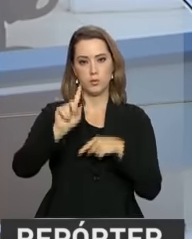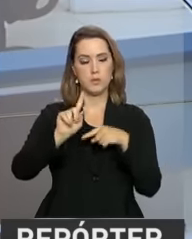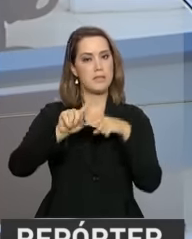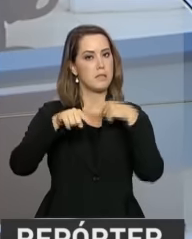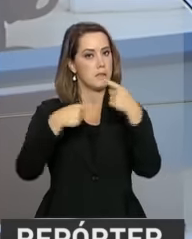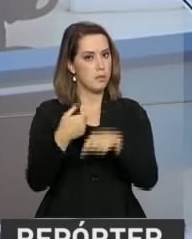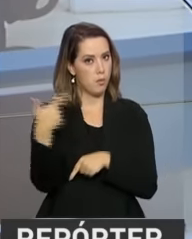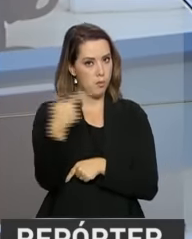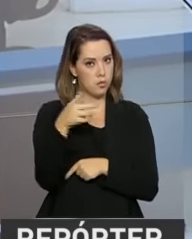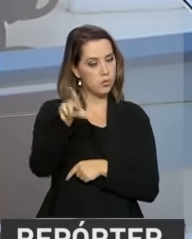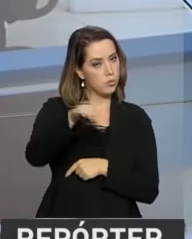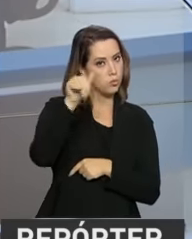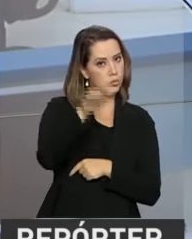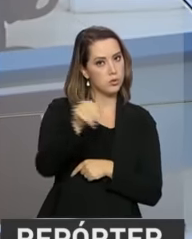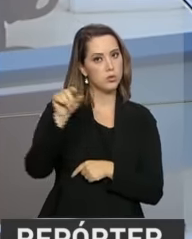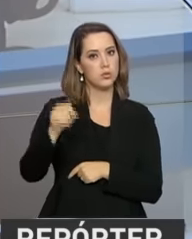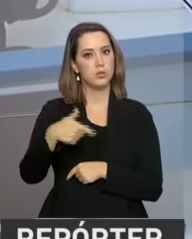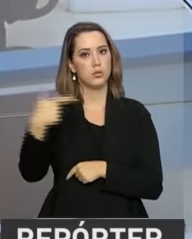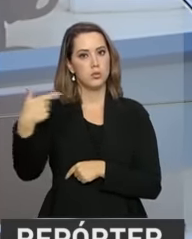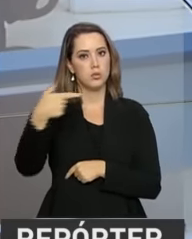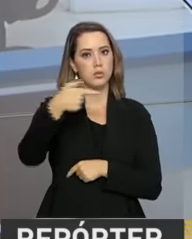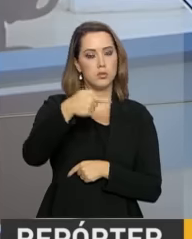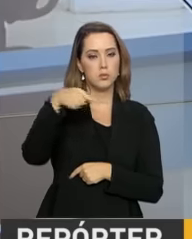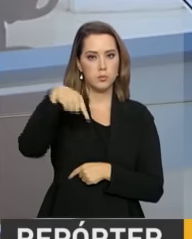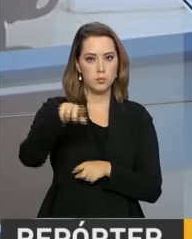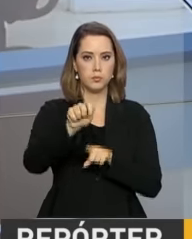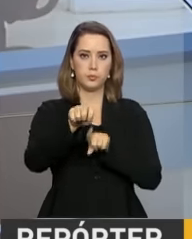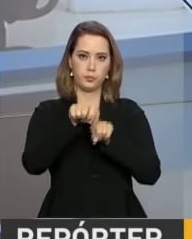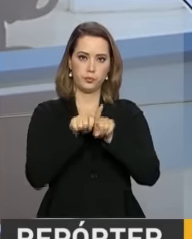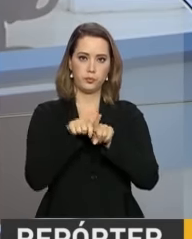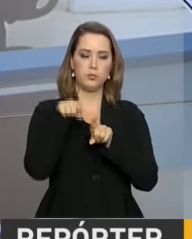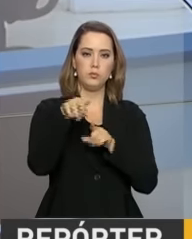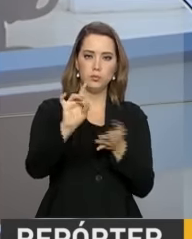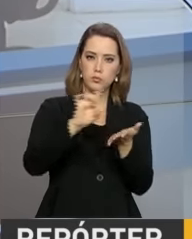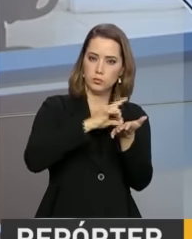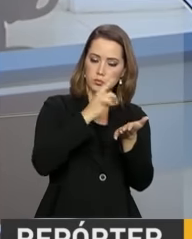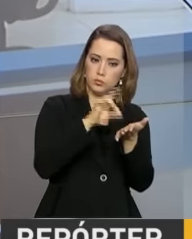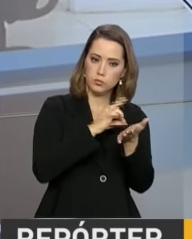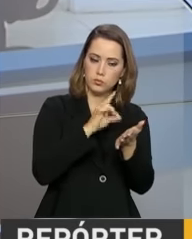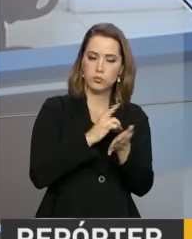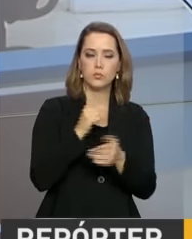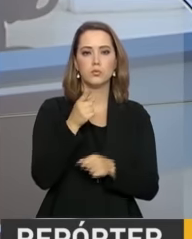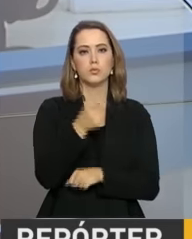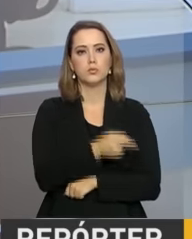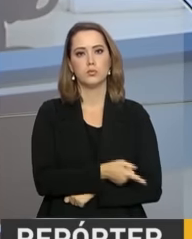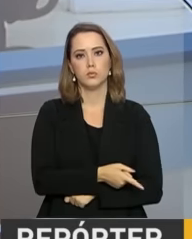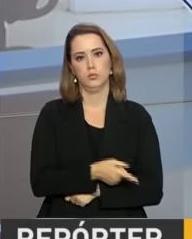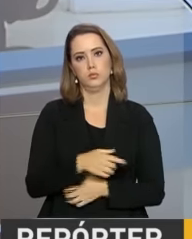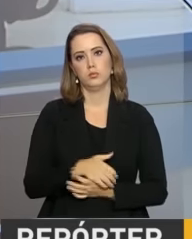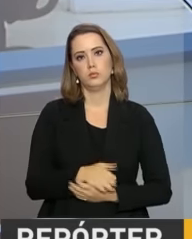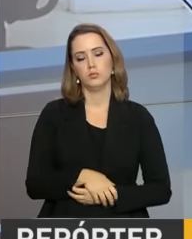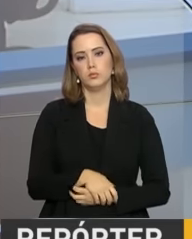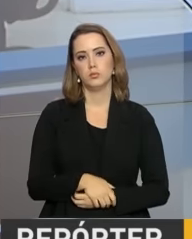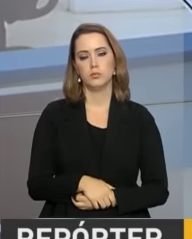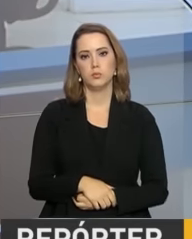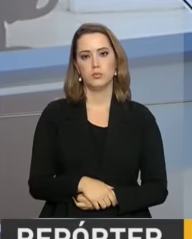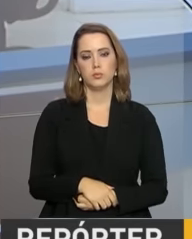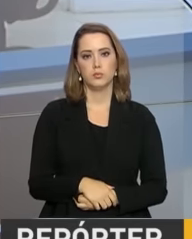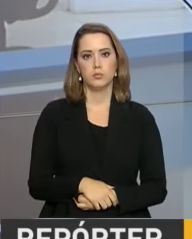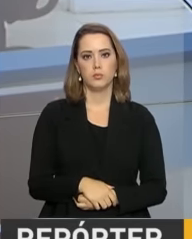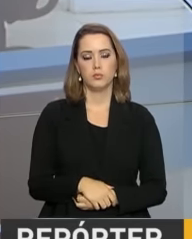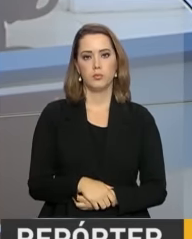chamada sai no dia 27 deste mês para fazer a inscrição basta acessar siteprouni.mec.gov.br